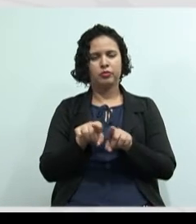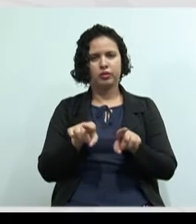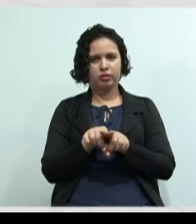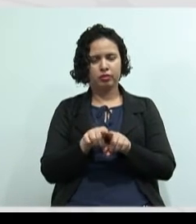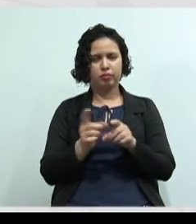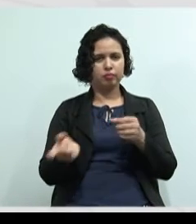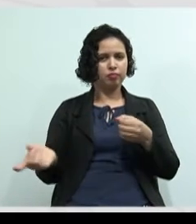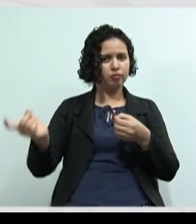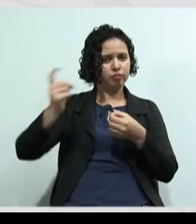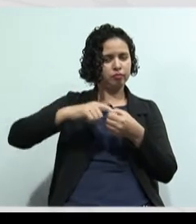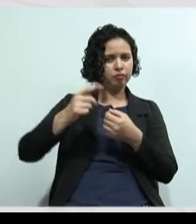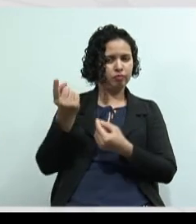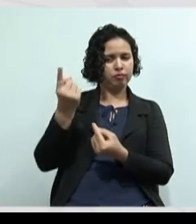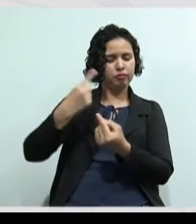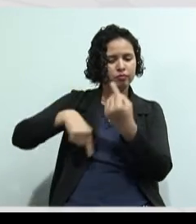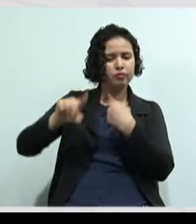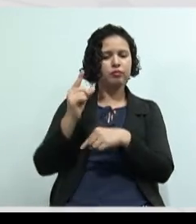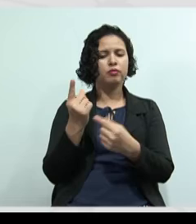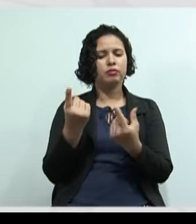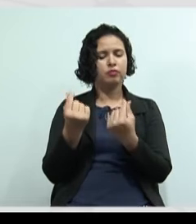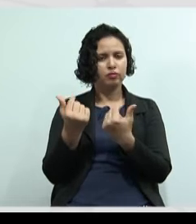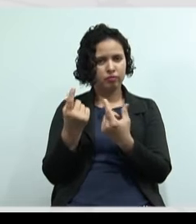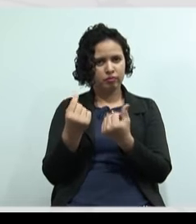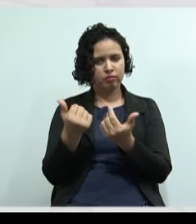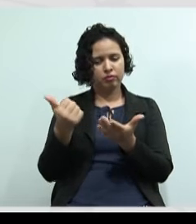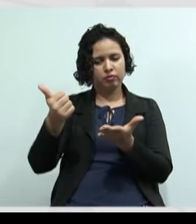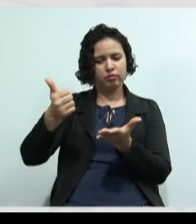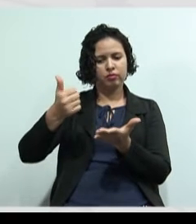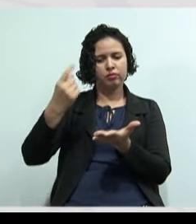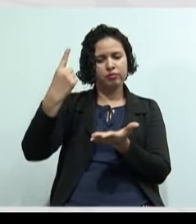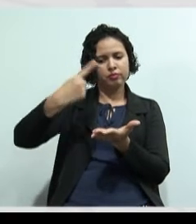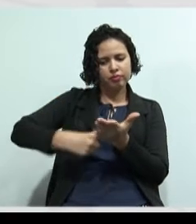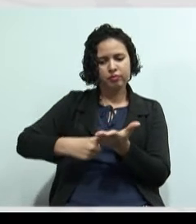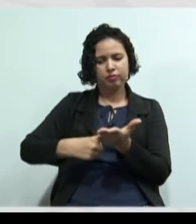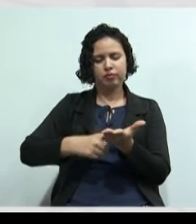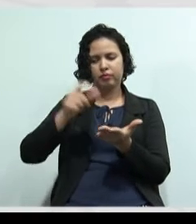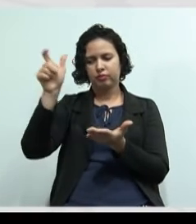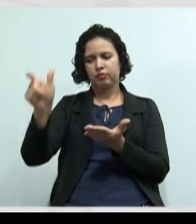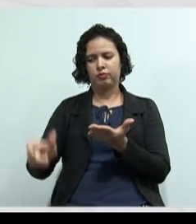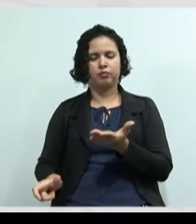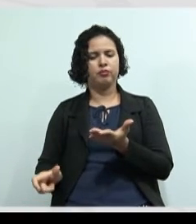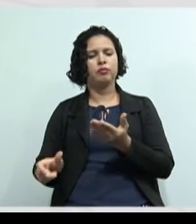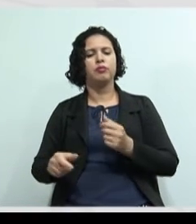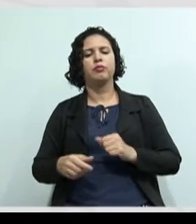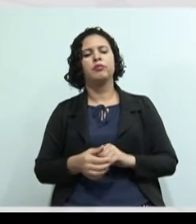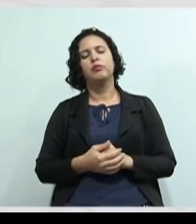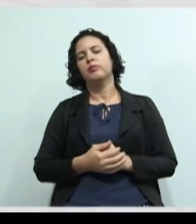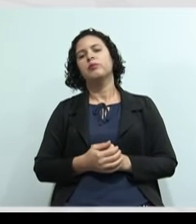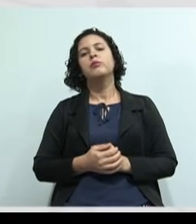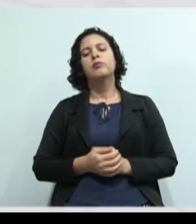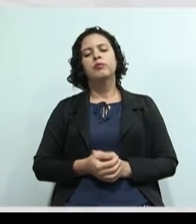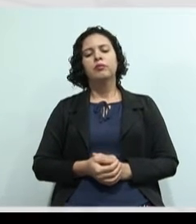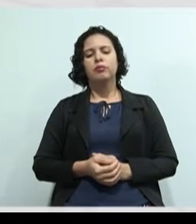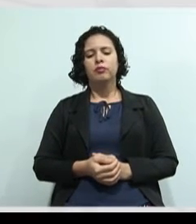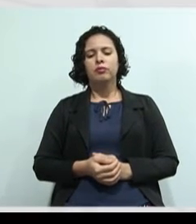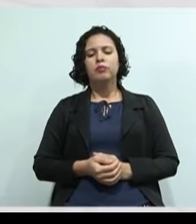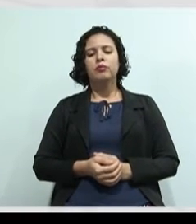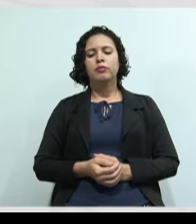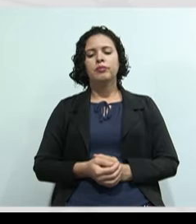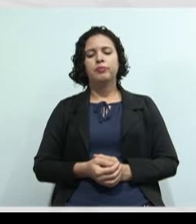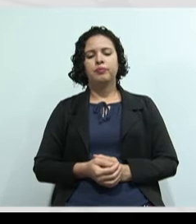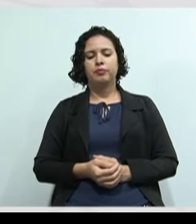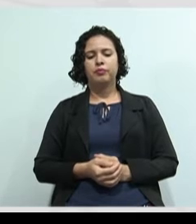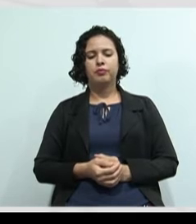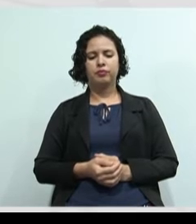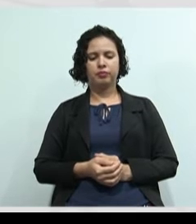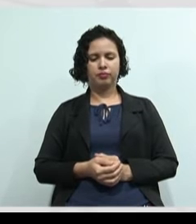retorno do investimento e a fidelização do meu cooperado. Essa aqui é uma relação de causa e efeito que traz, olha só, ele vem de baixo